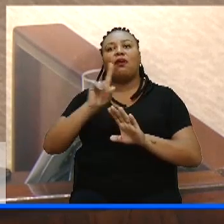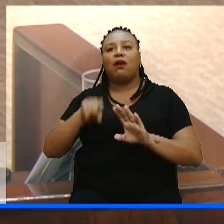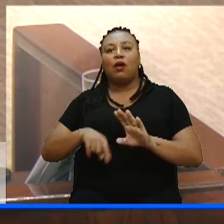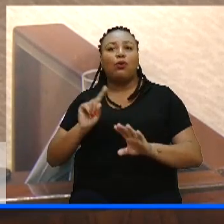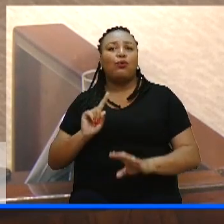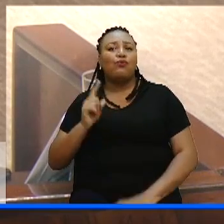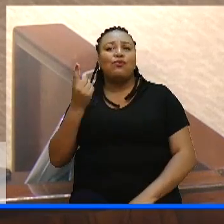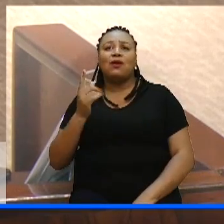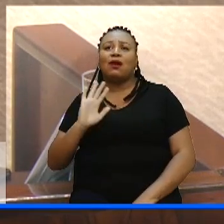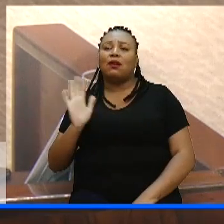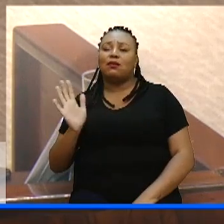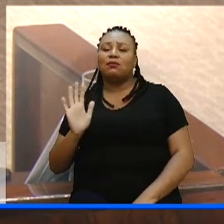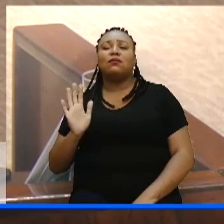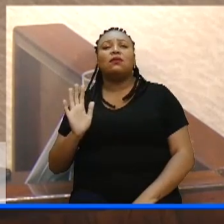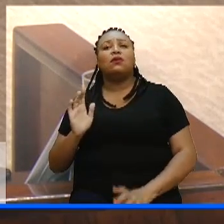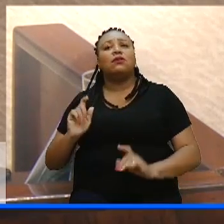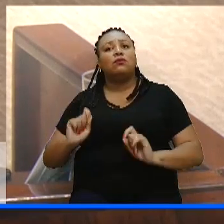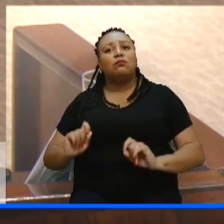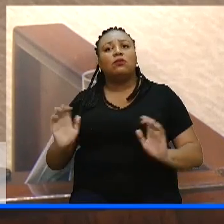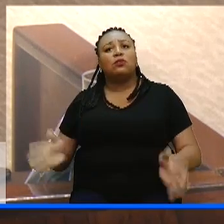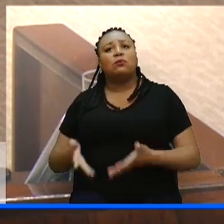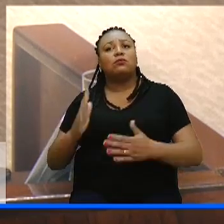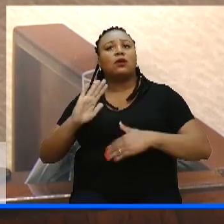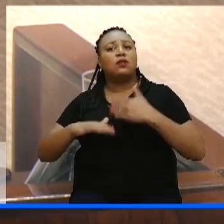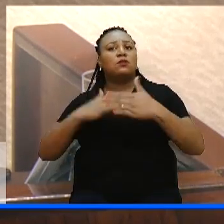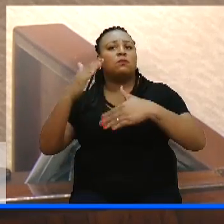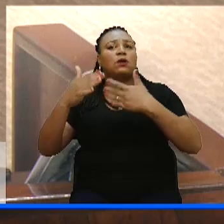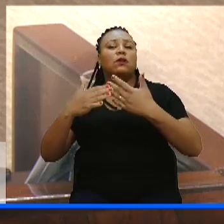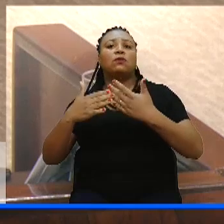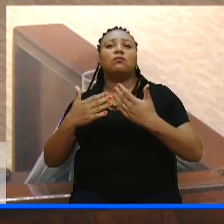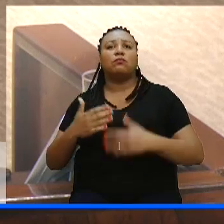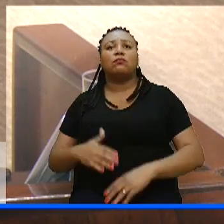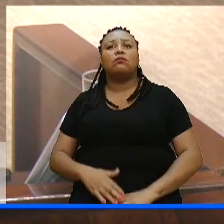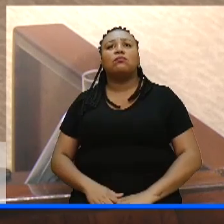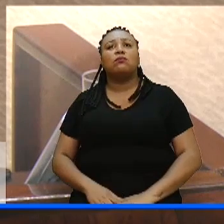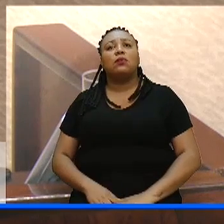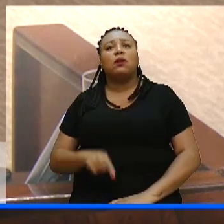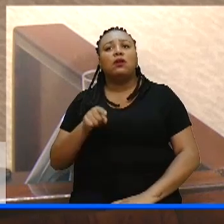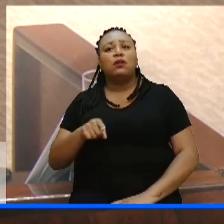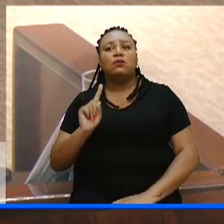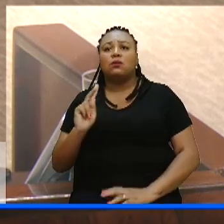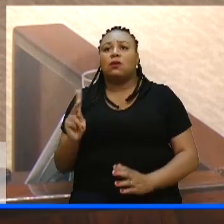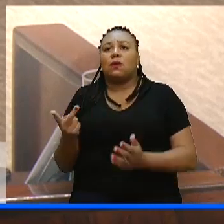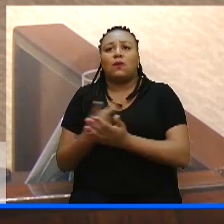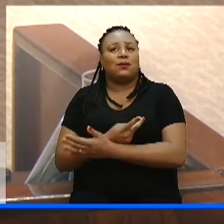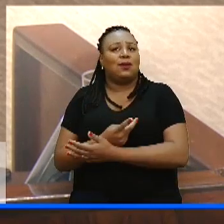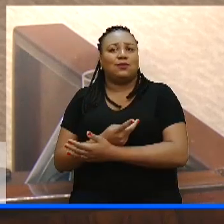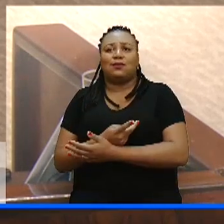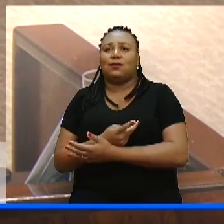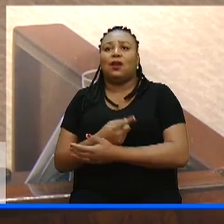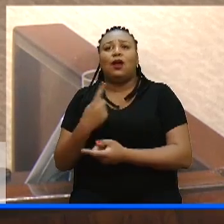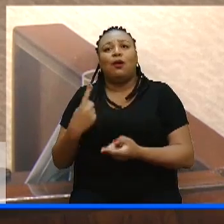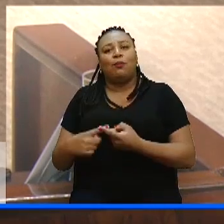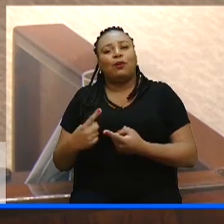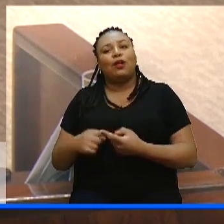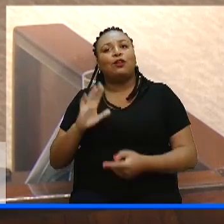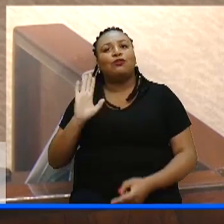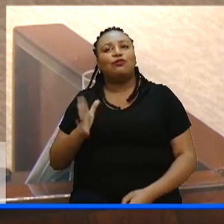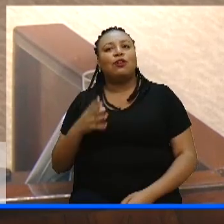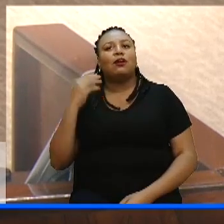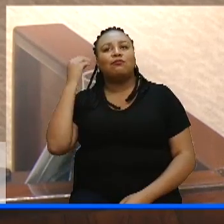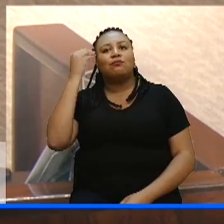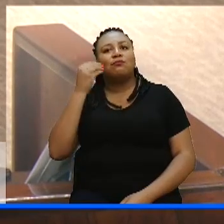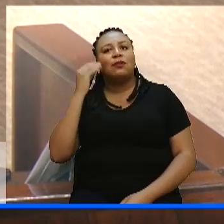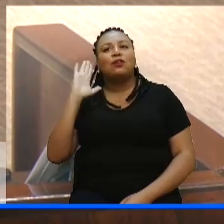única e exclusivamente de promover o crescimento e promover o desenvolvimento isso não acontecerá porque nós já vivemos